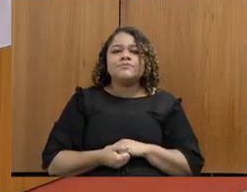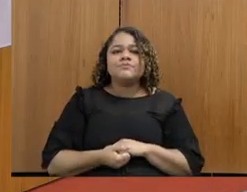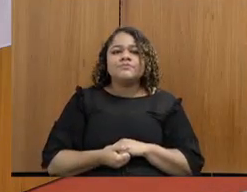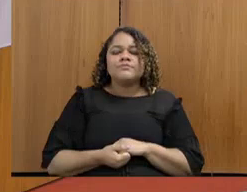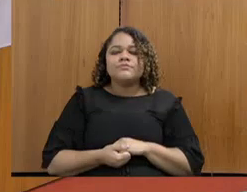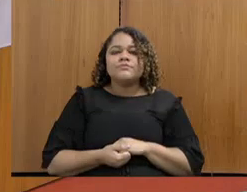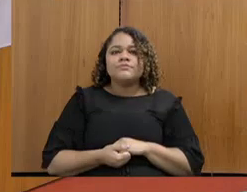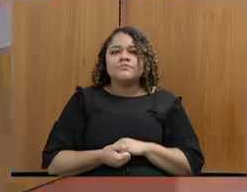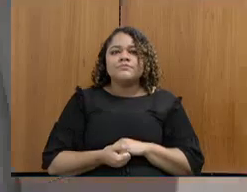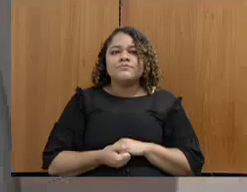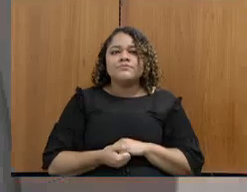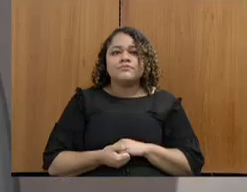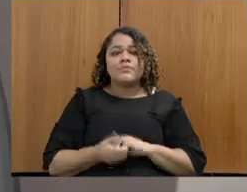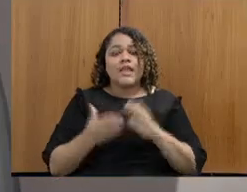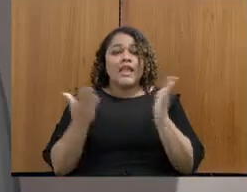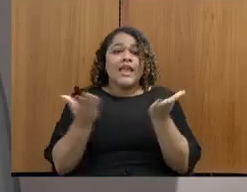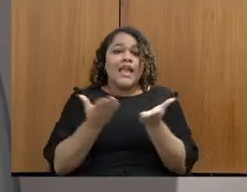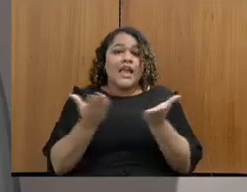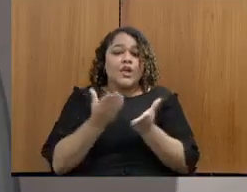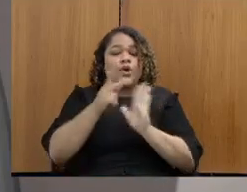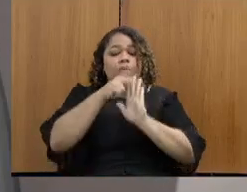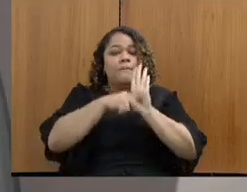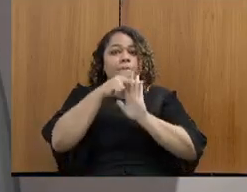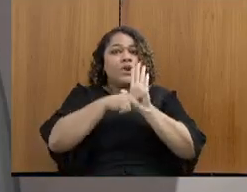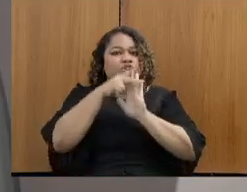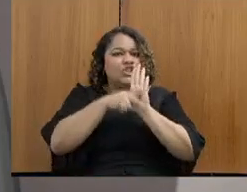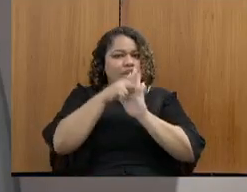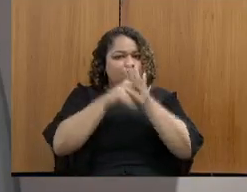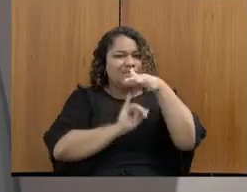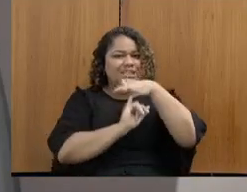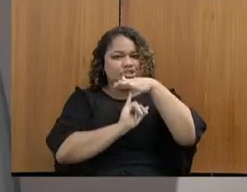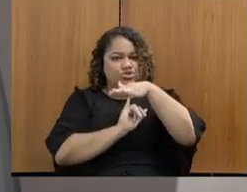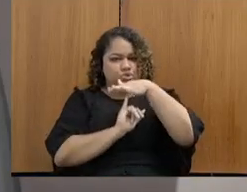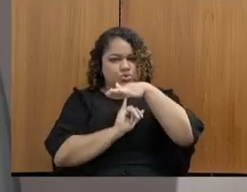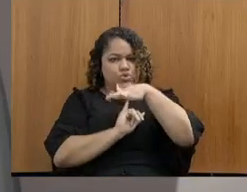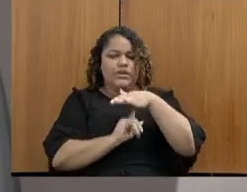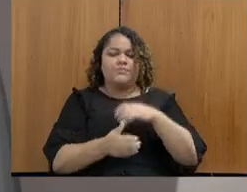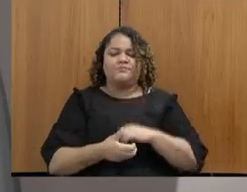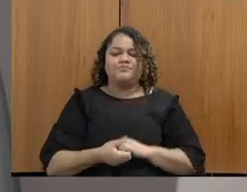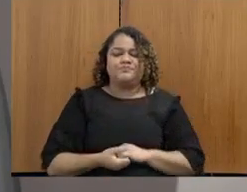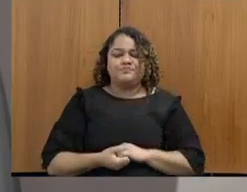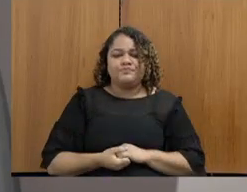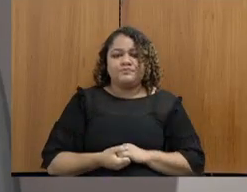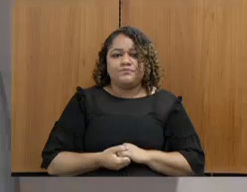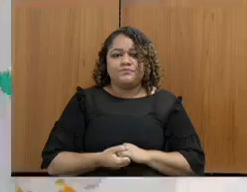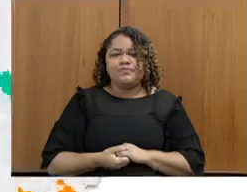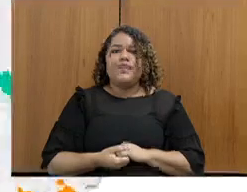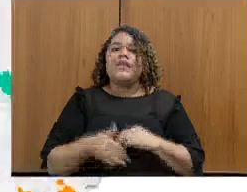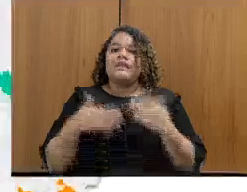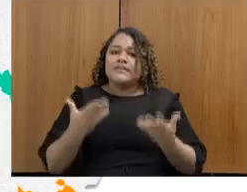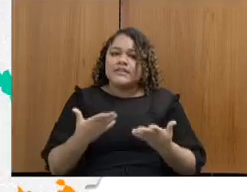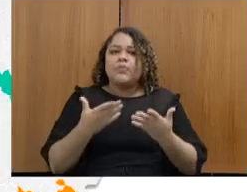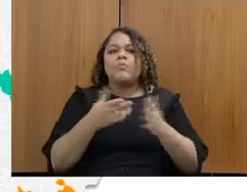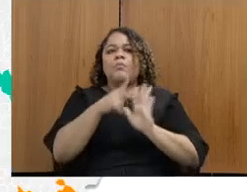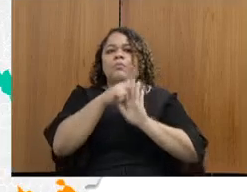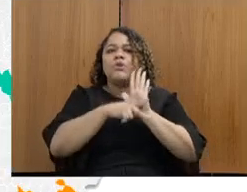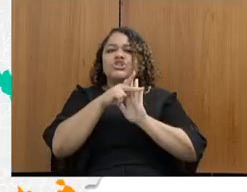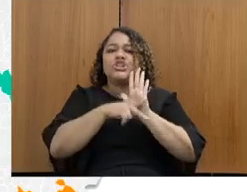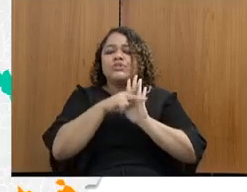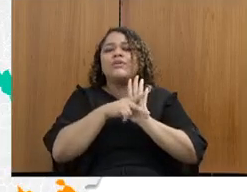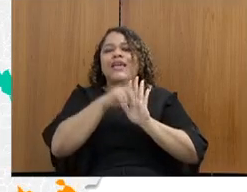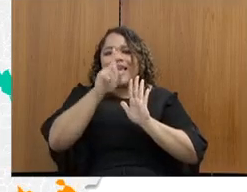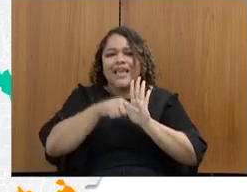agora falando dos projetos institucionais nós vamos falar do plantão digital é um projeto que está